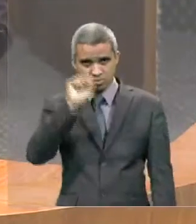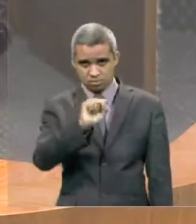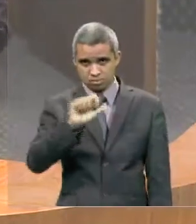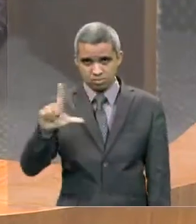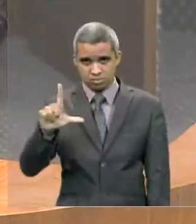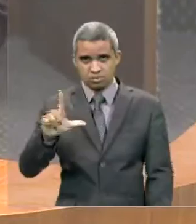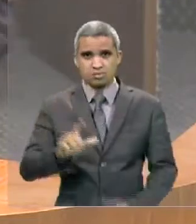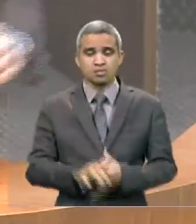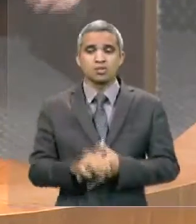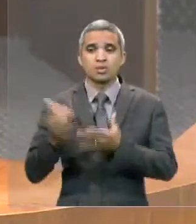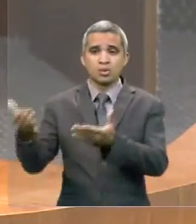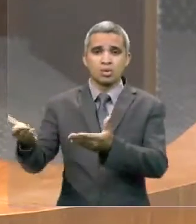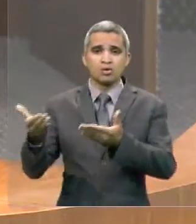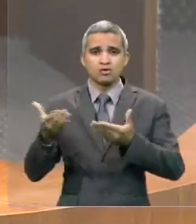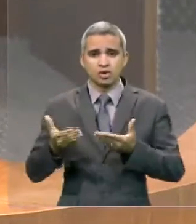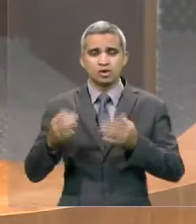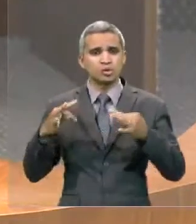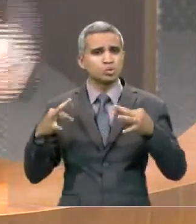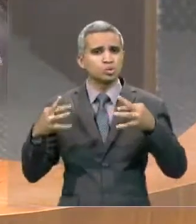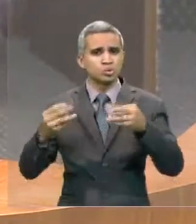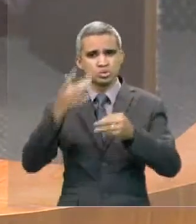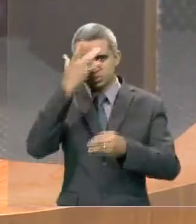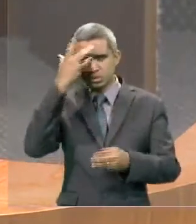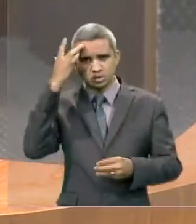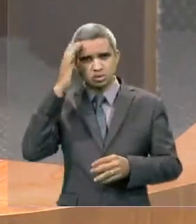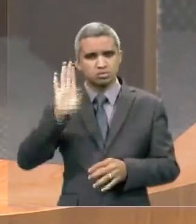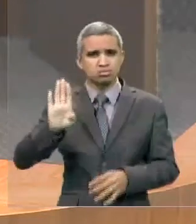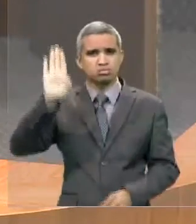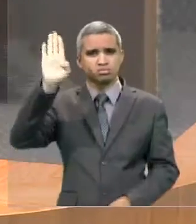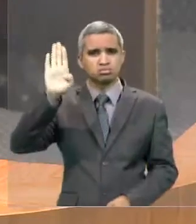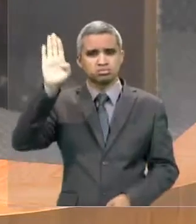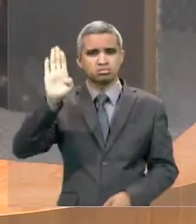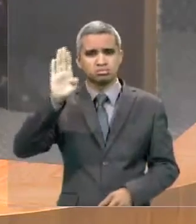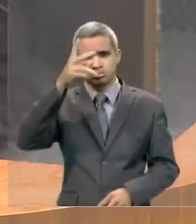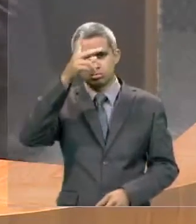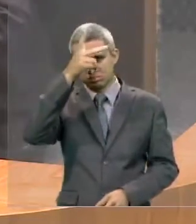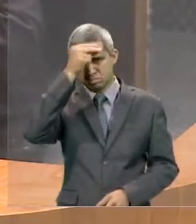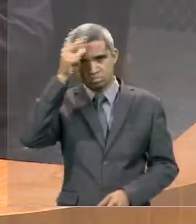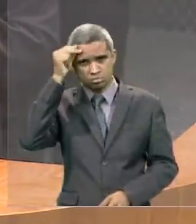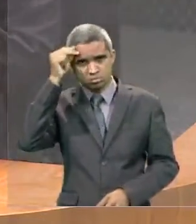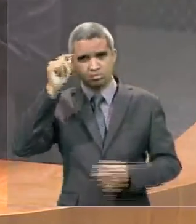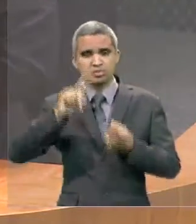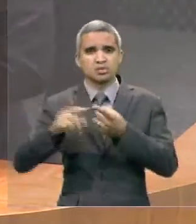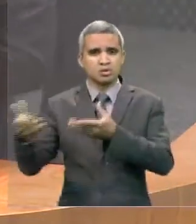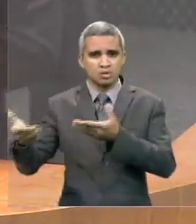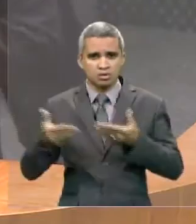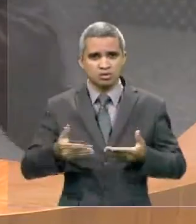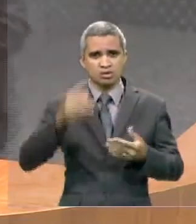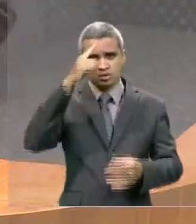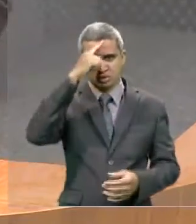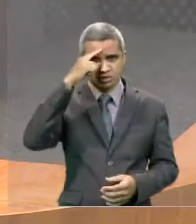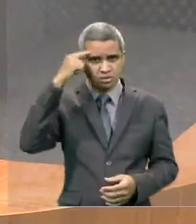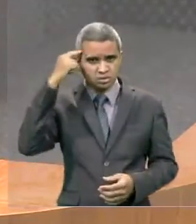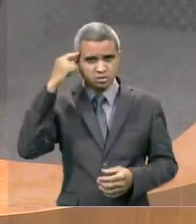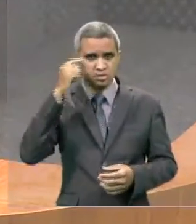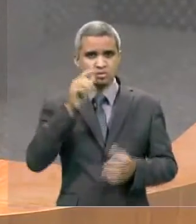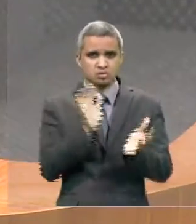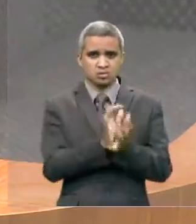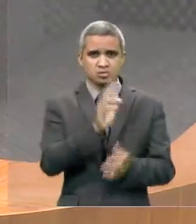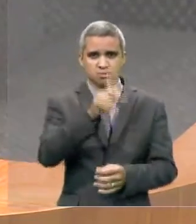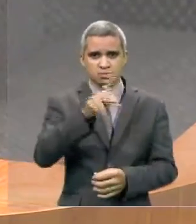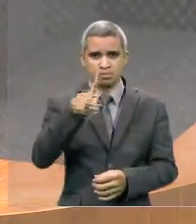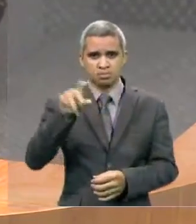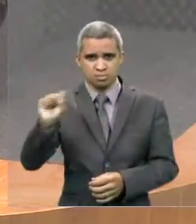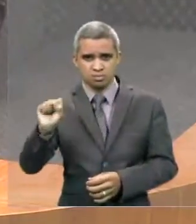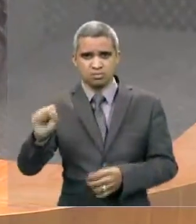vamos convidar todos os pré-candidatos, vamos convidar a deputada Elisiane Gama, do PPS, vamos